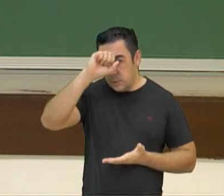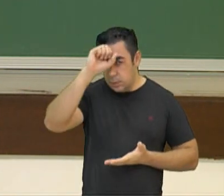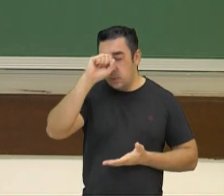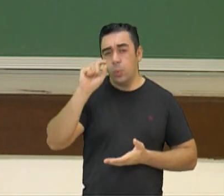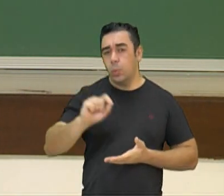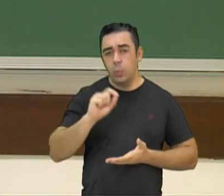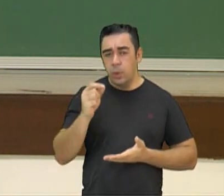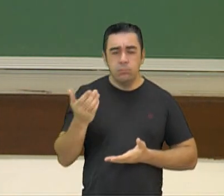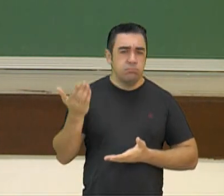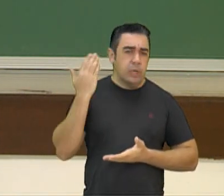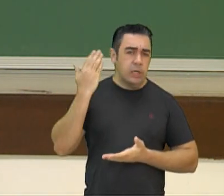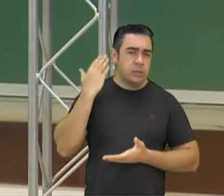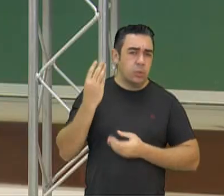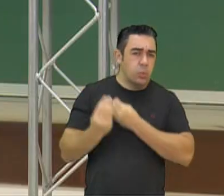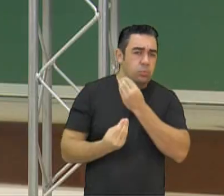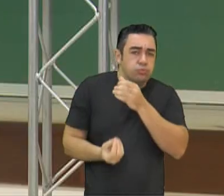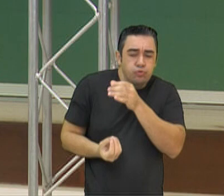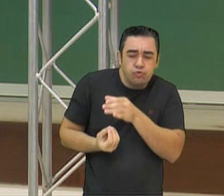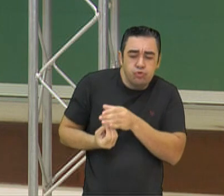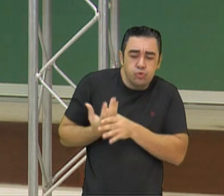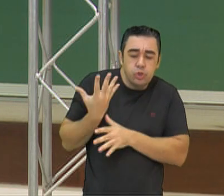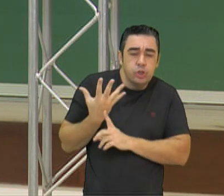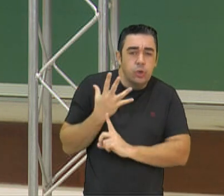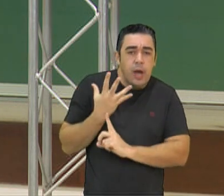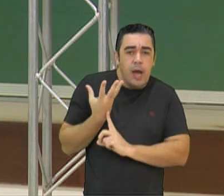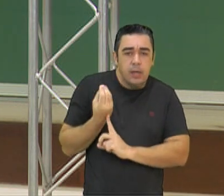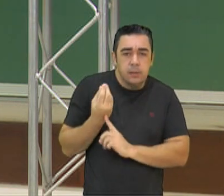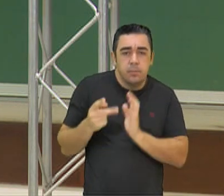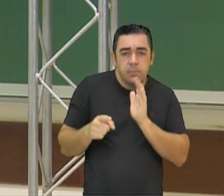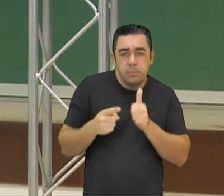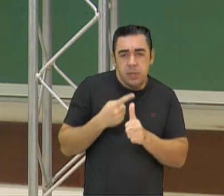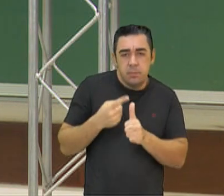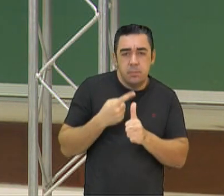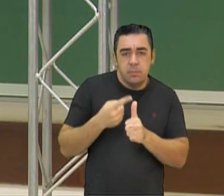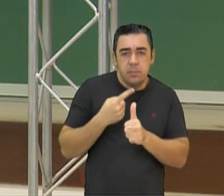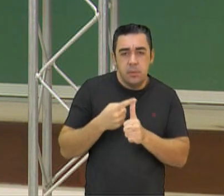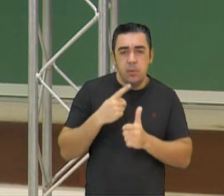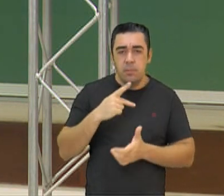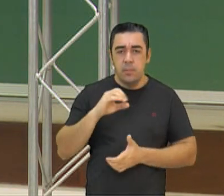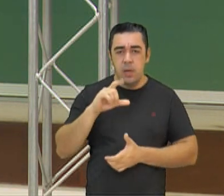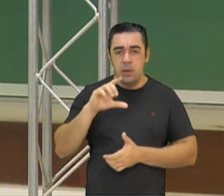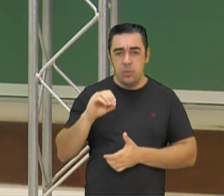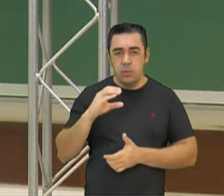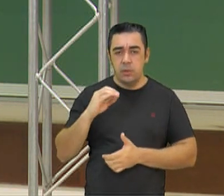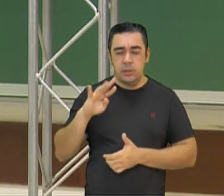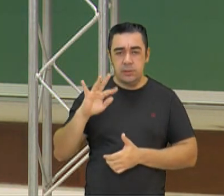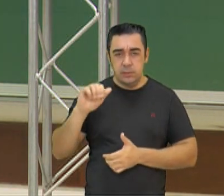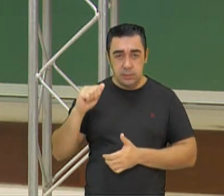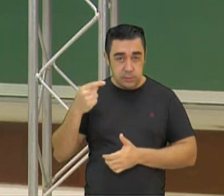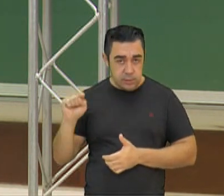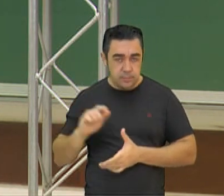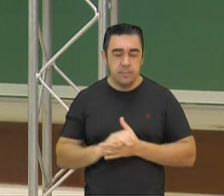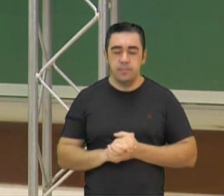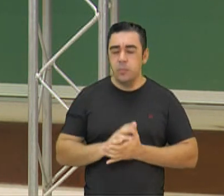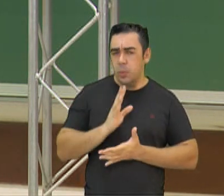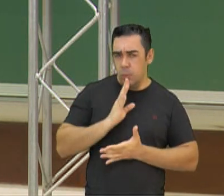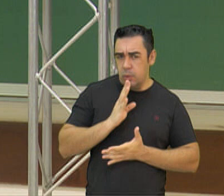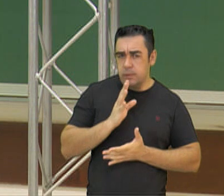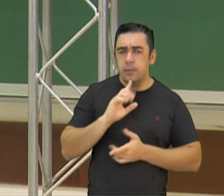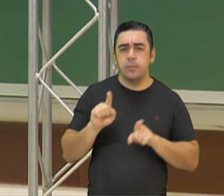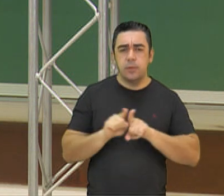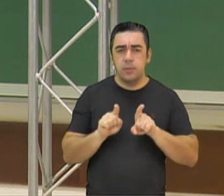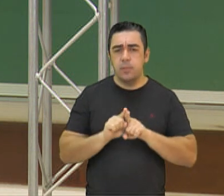Aprendemos a arte dos primeiros cristãos, a arte paleocristã. Conhecemos um pouco da parte do